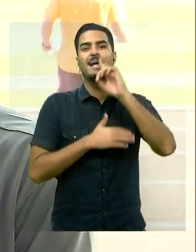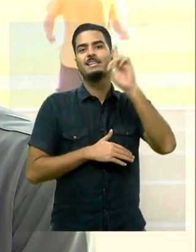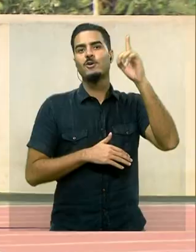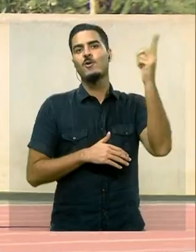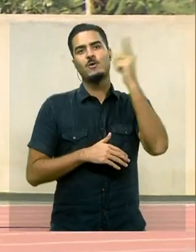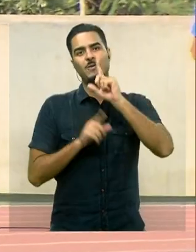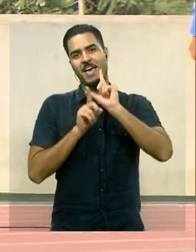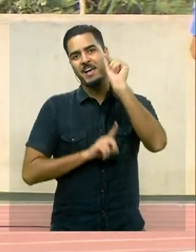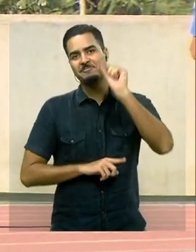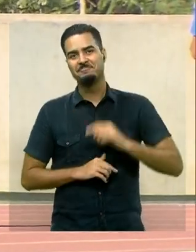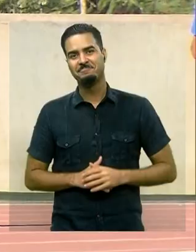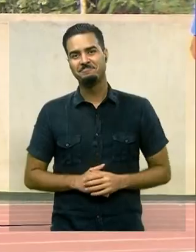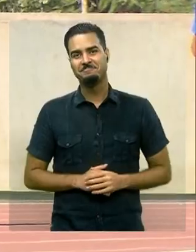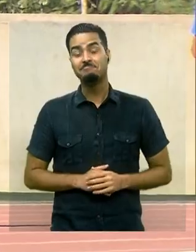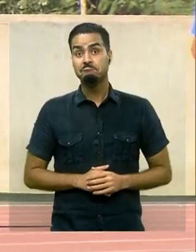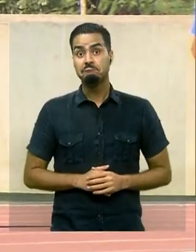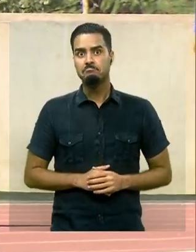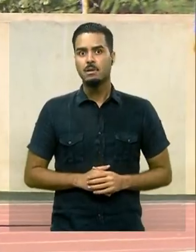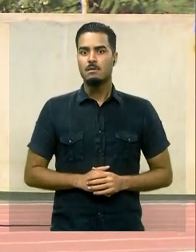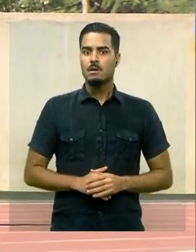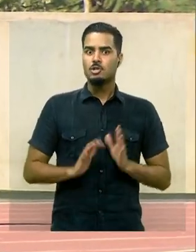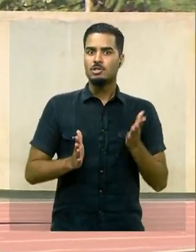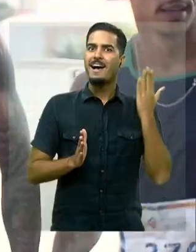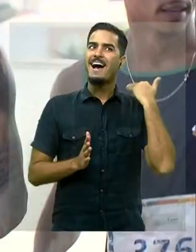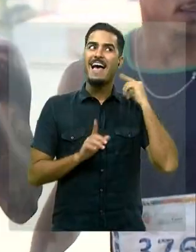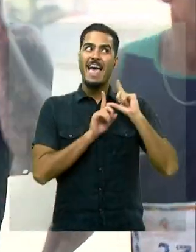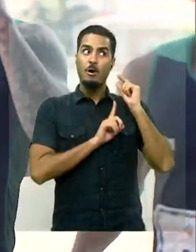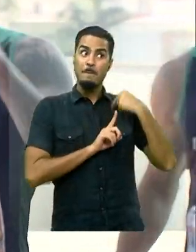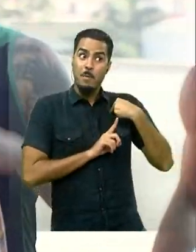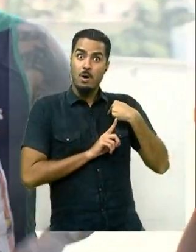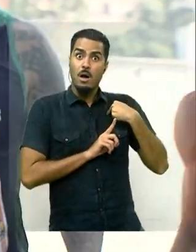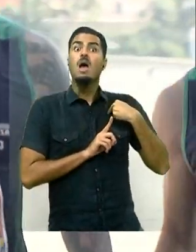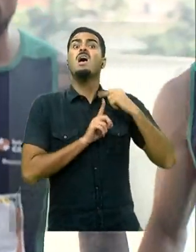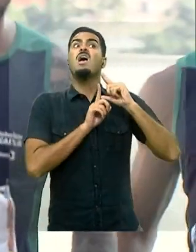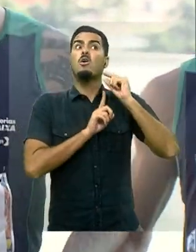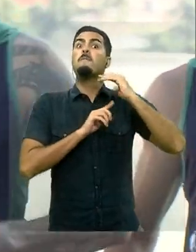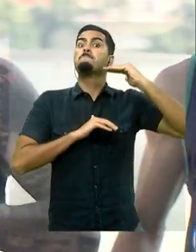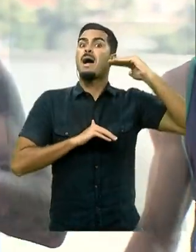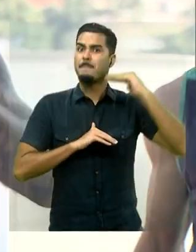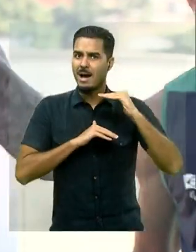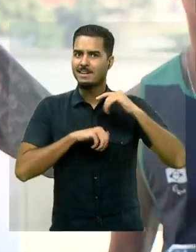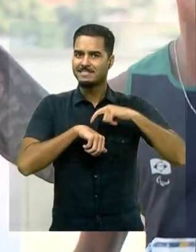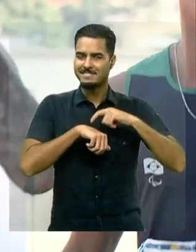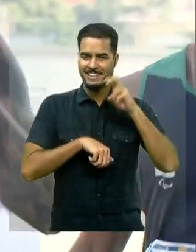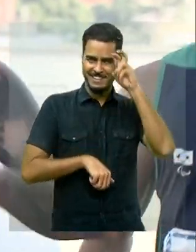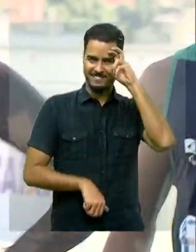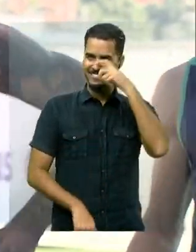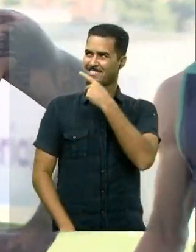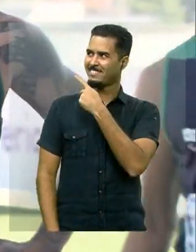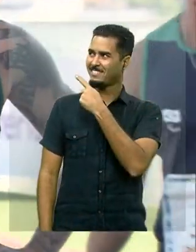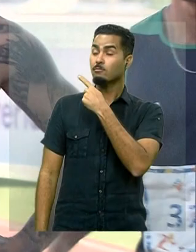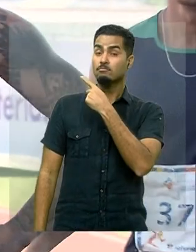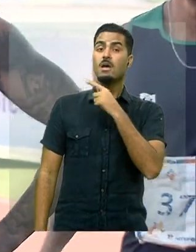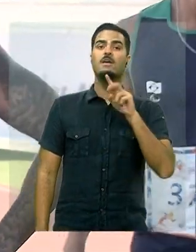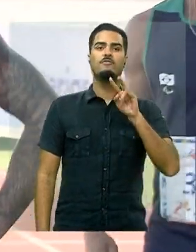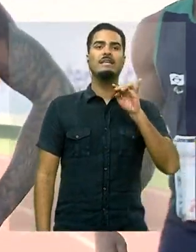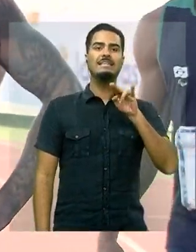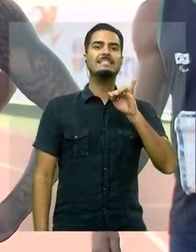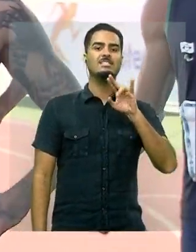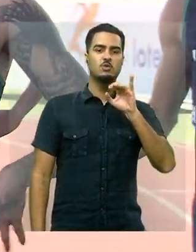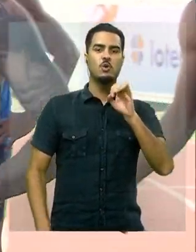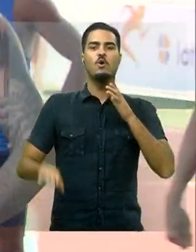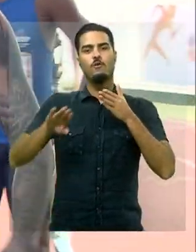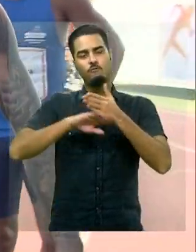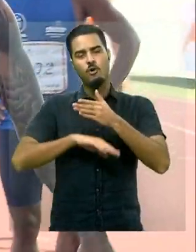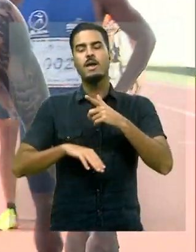saiu o recorde. Depois de baixar o próprio recorde do mundo na quinta-feira, Vinícius Rodrigues foi à pista para